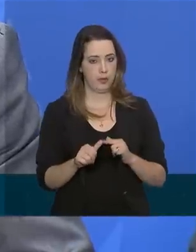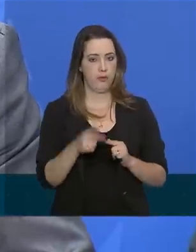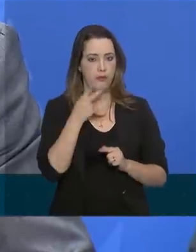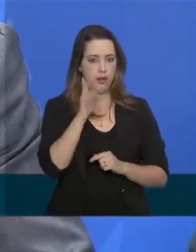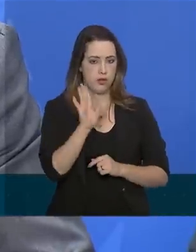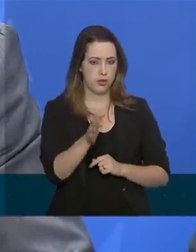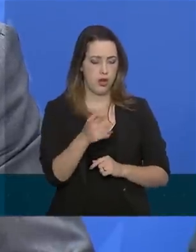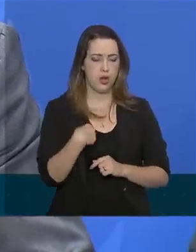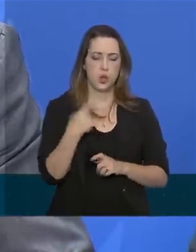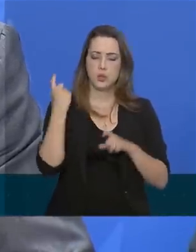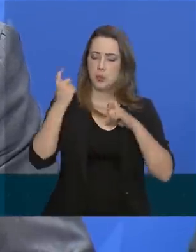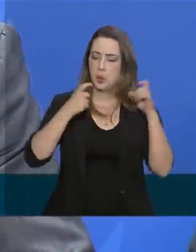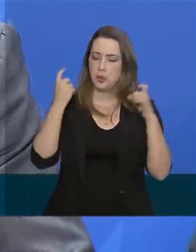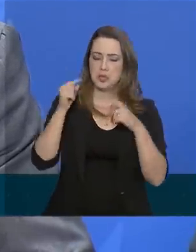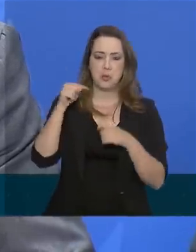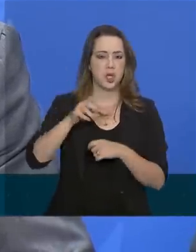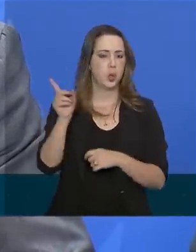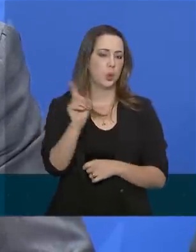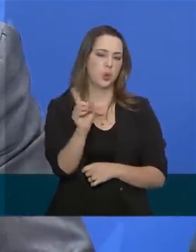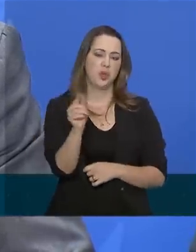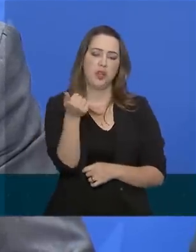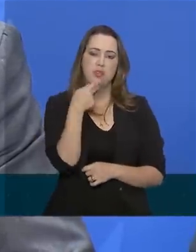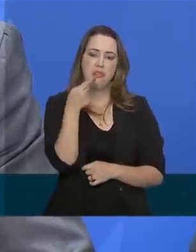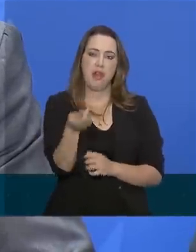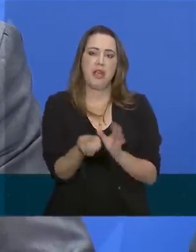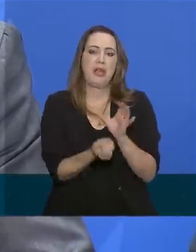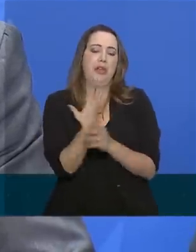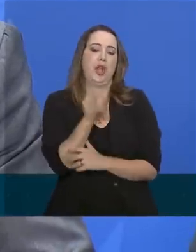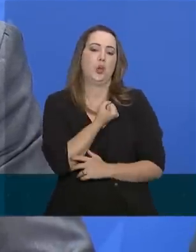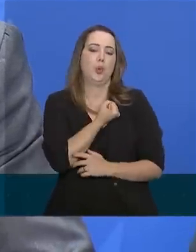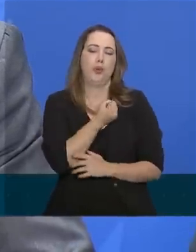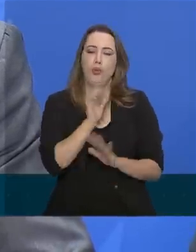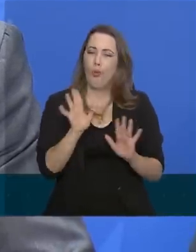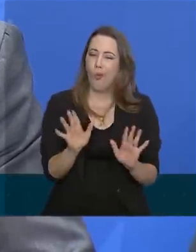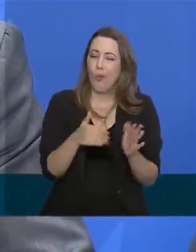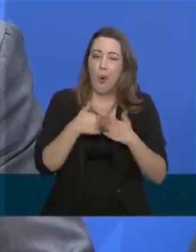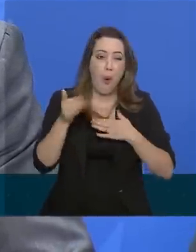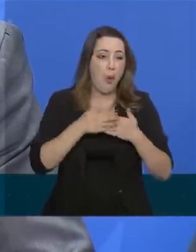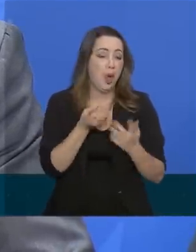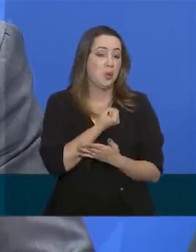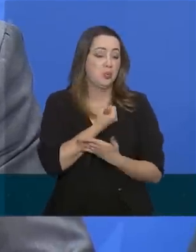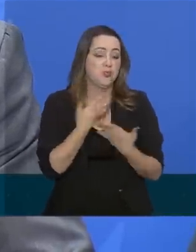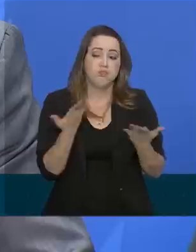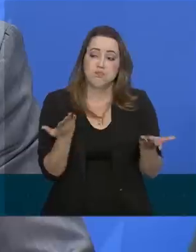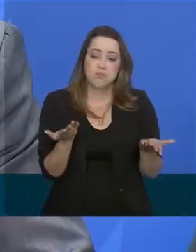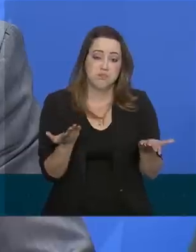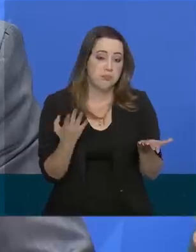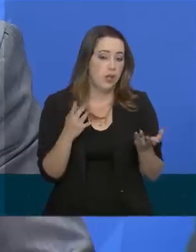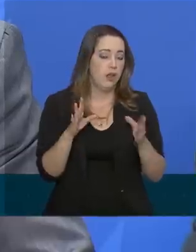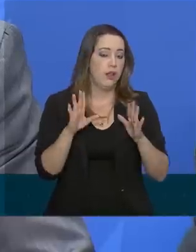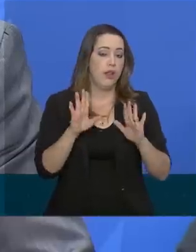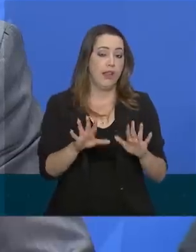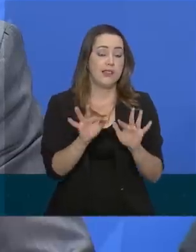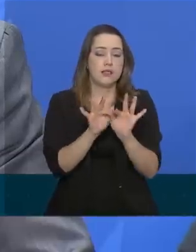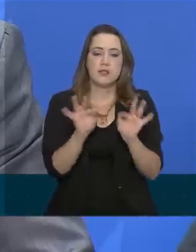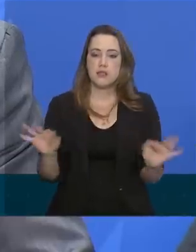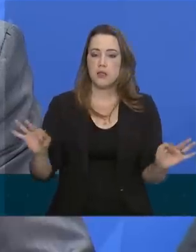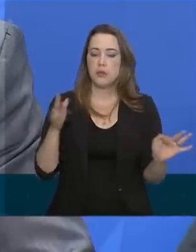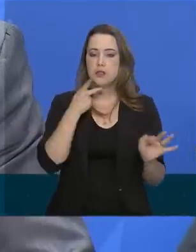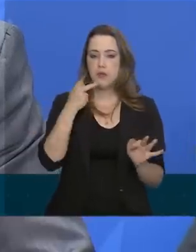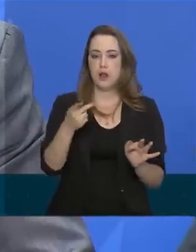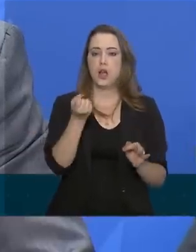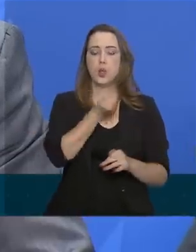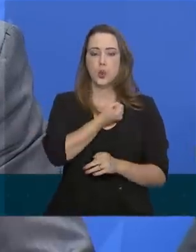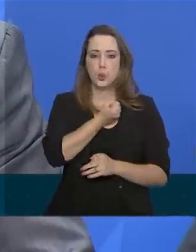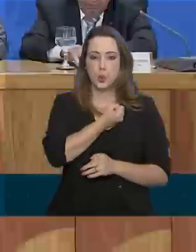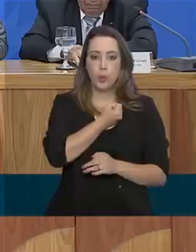não é aqui trabalhar para criar número seja o número qual for é simplesmente dizer que o número